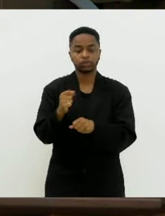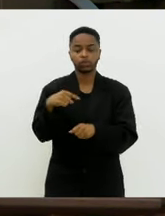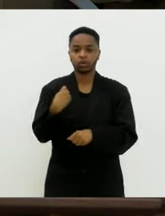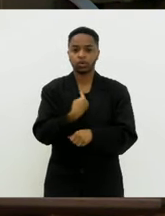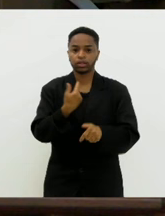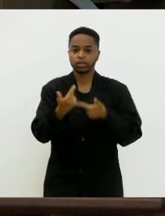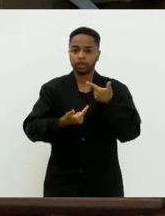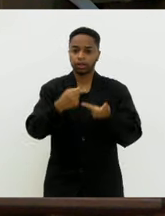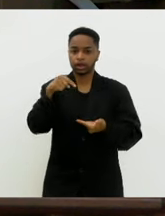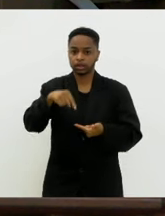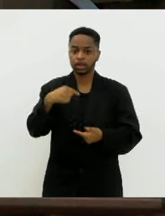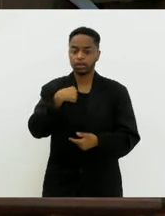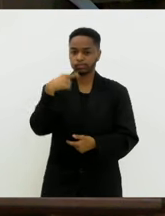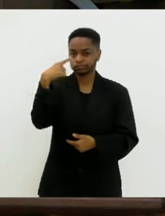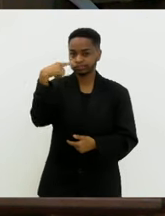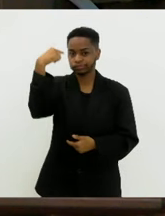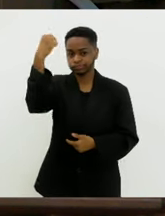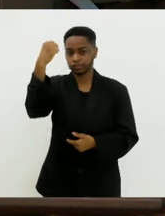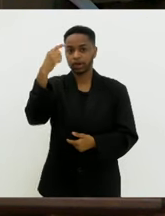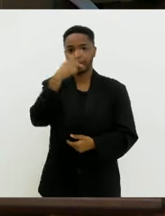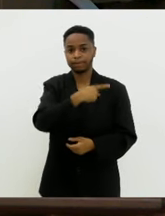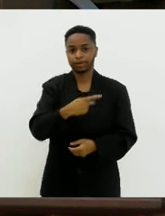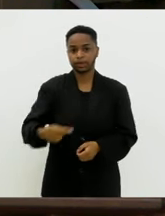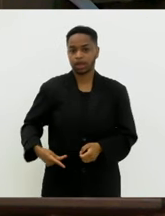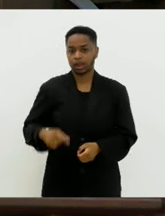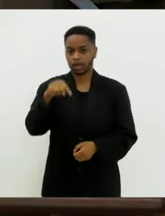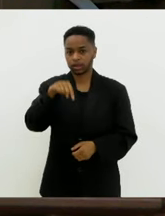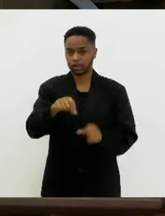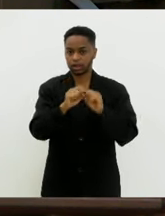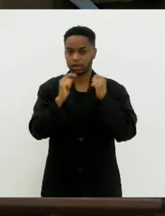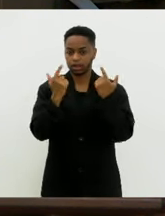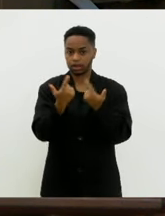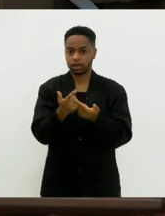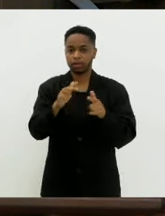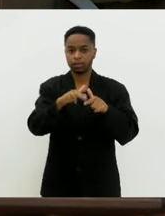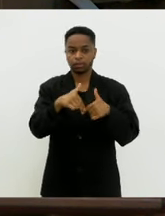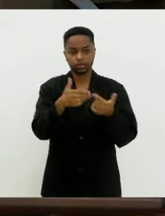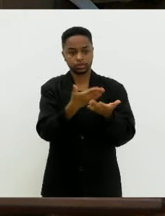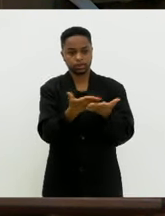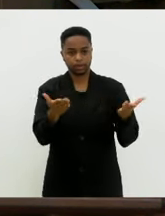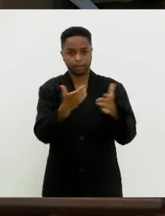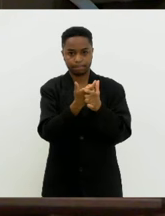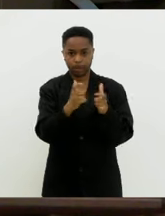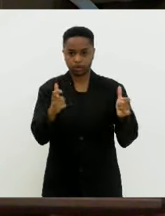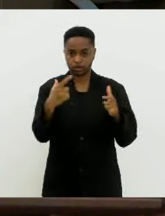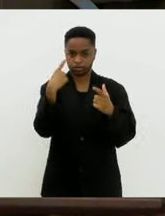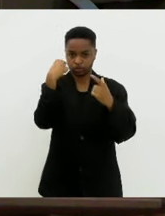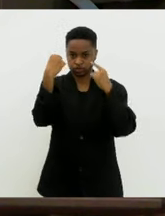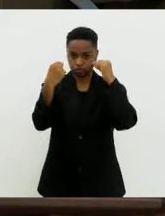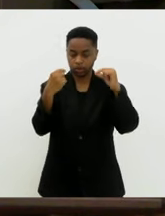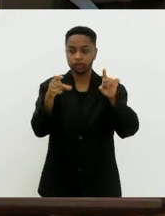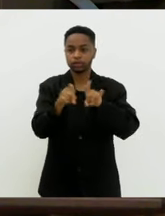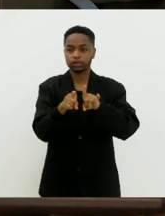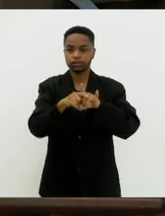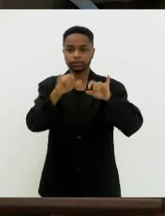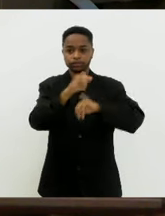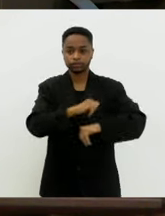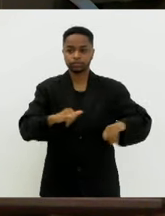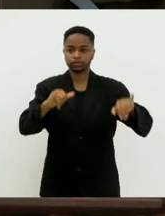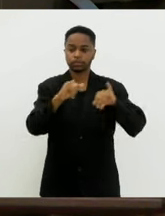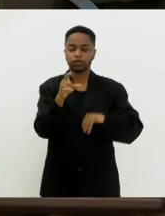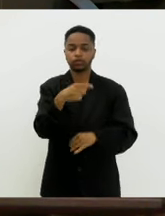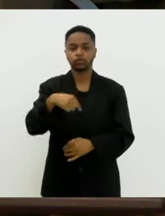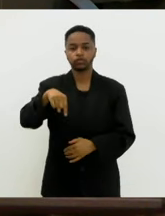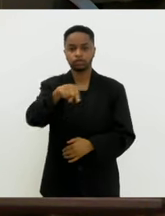ser eleito presidente dessa casa pela vontade de ampla maioria. De dizer que aqui, como